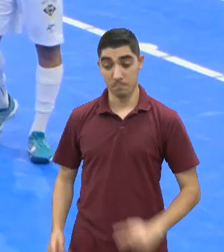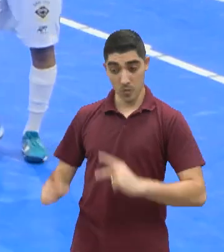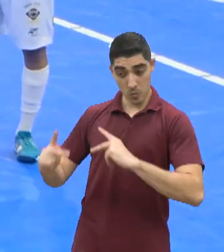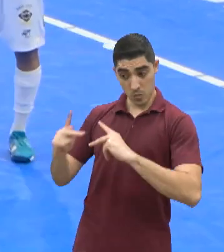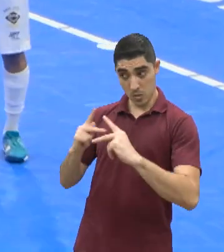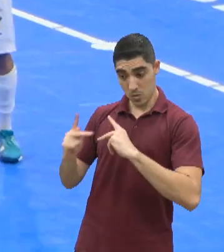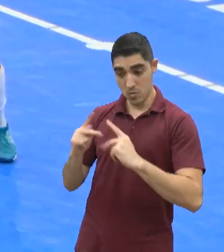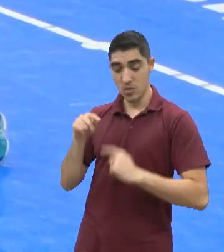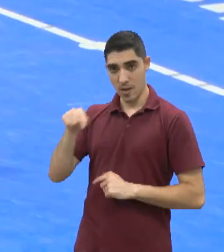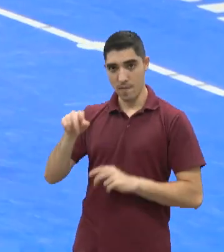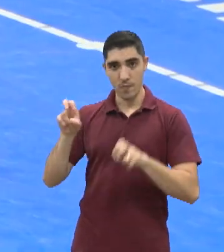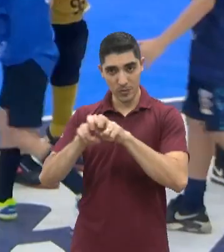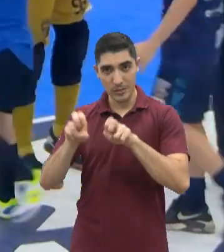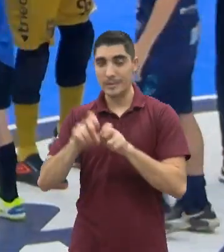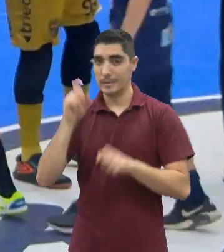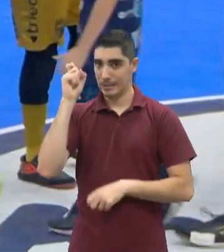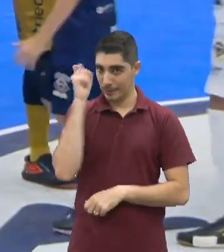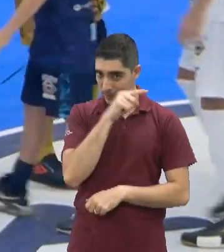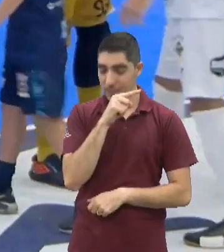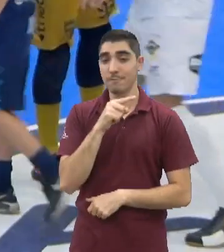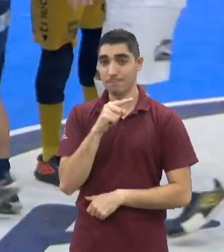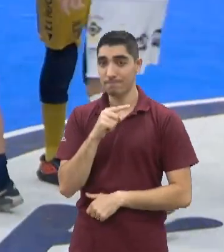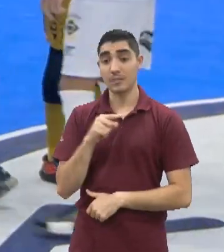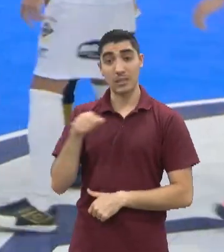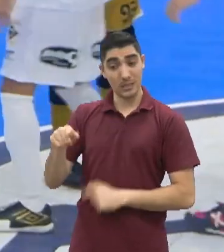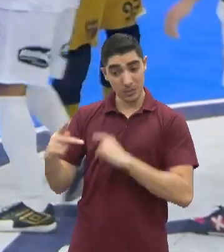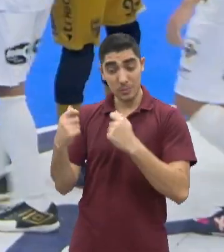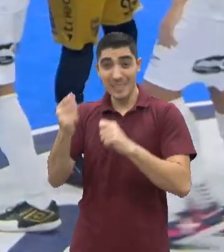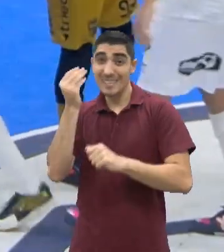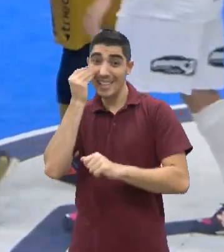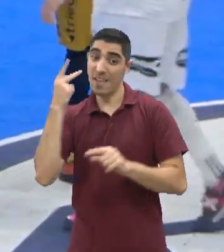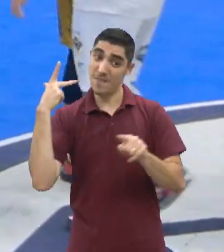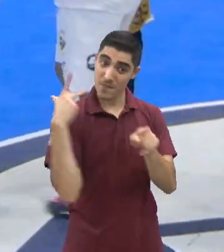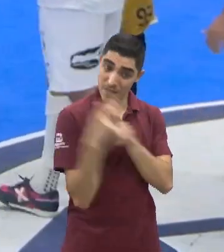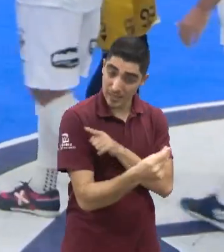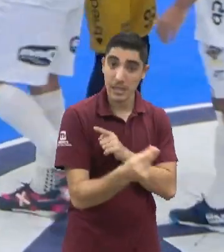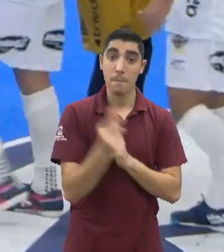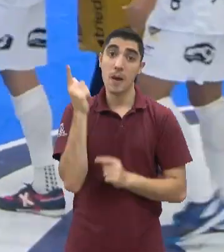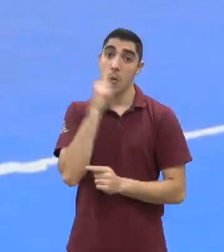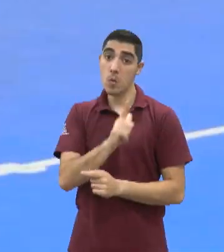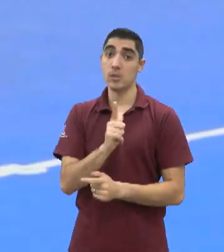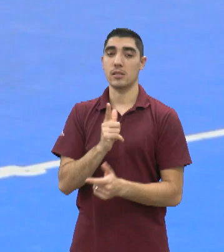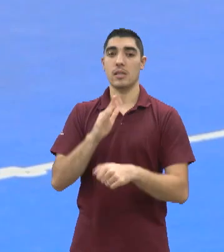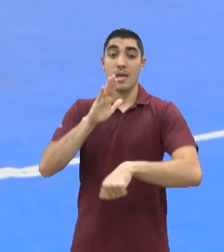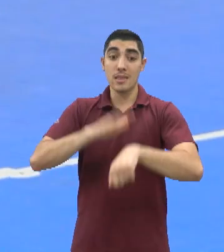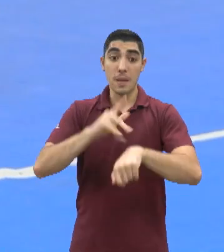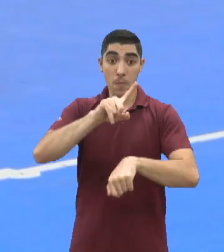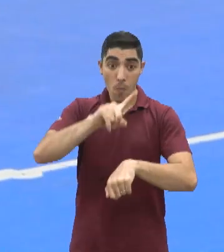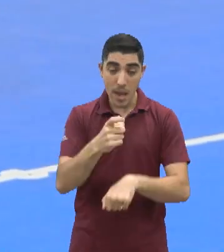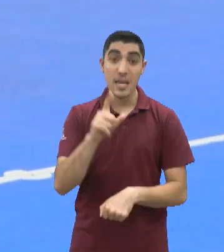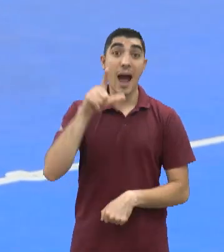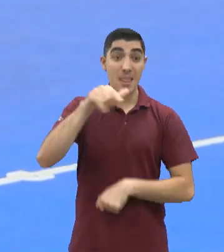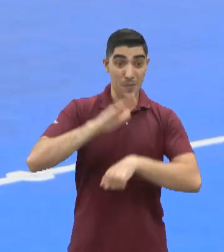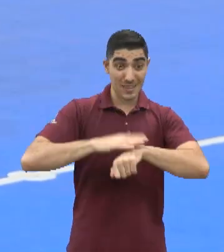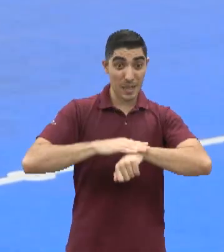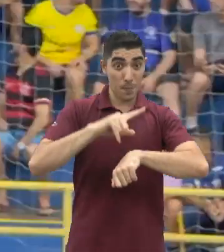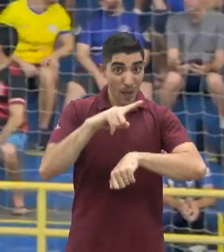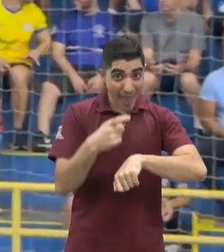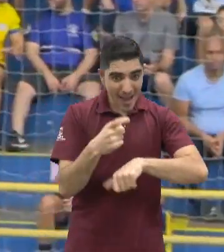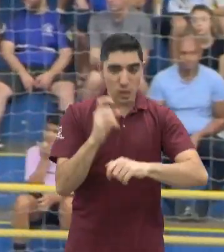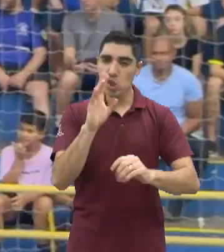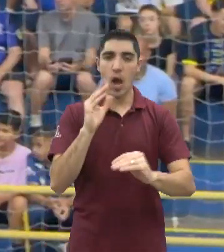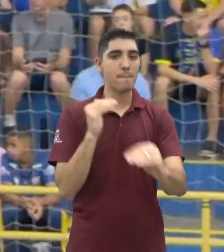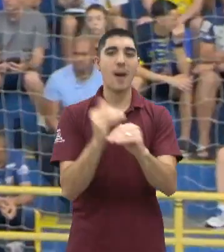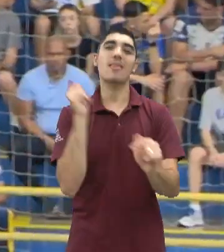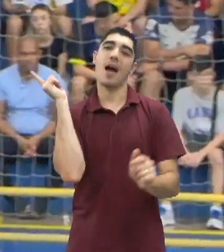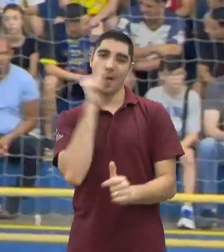Futsal era complicada. Precisava vencer para forçar uma prorrogação e, assim, usar a vantagem do empate.